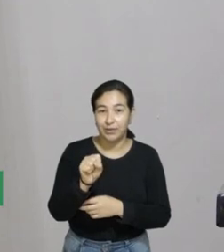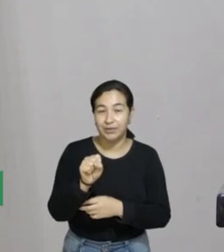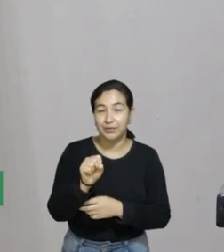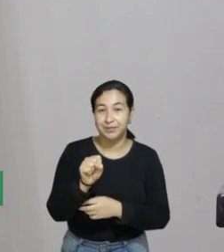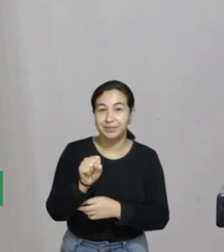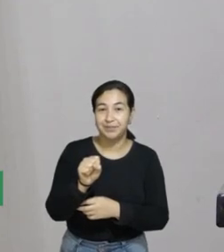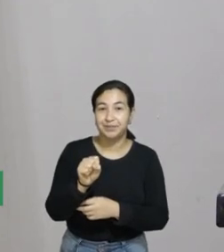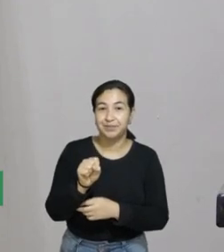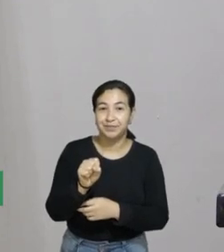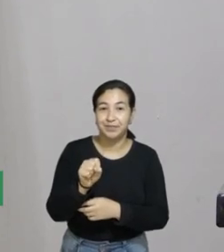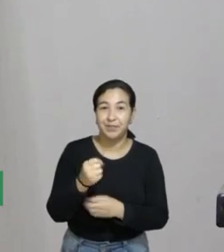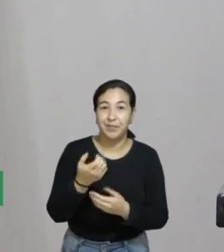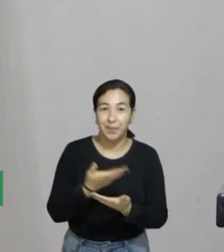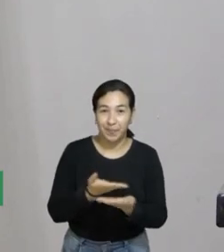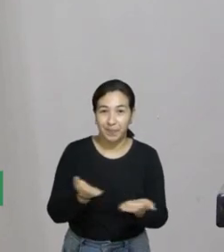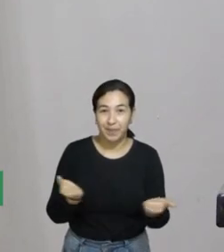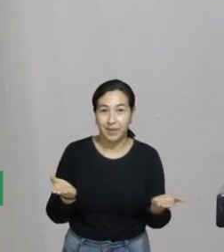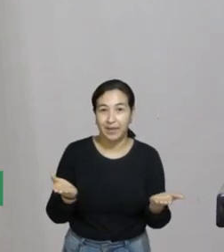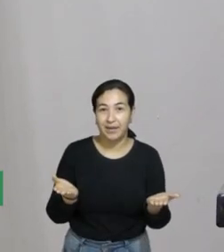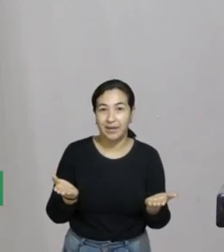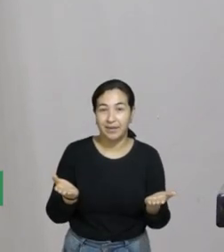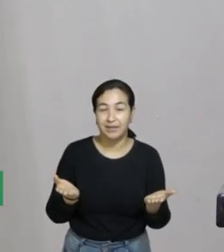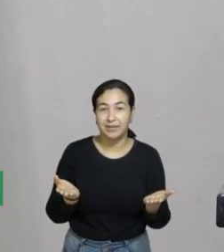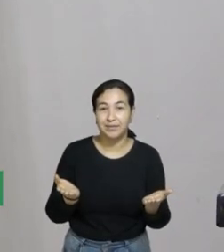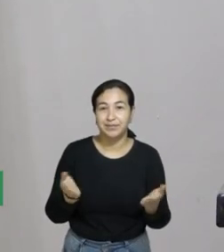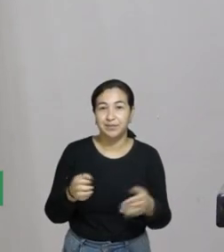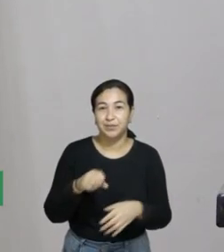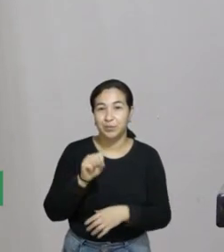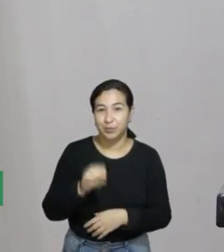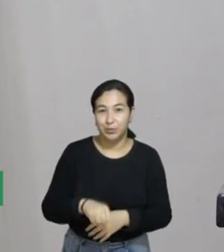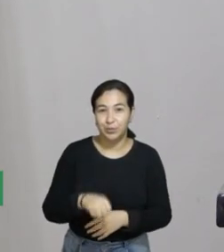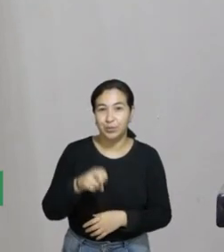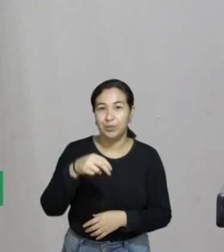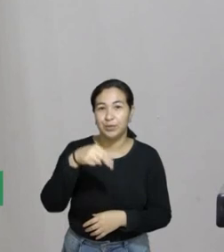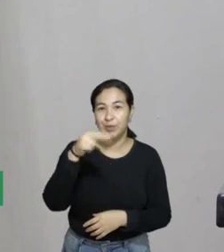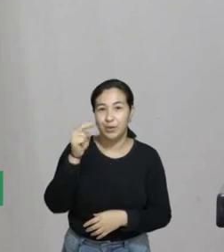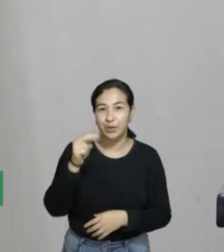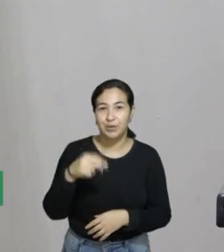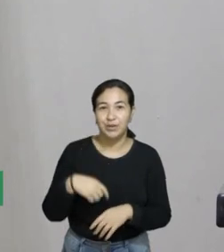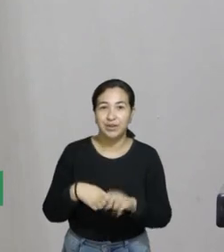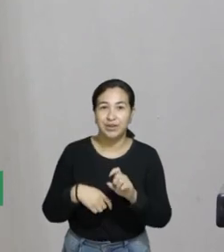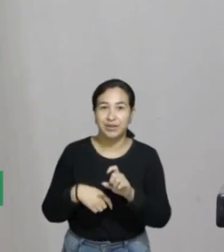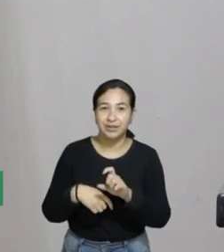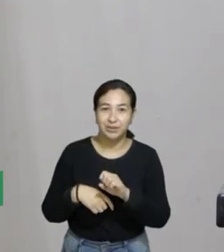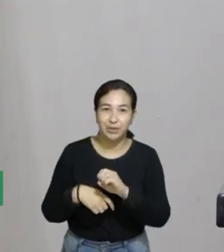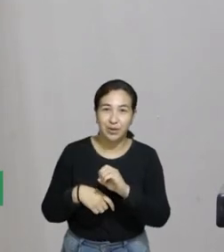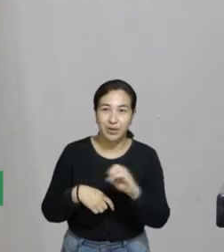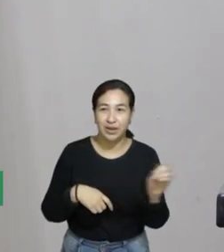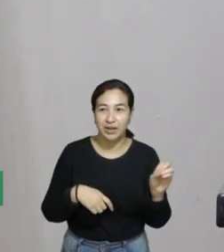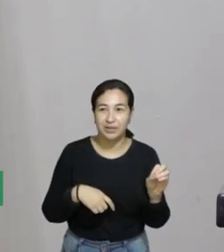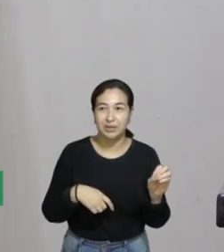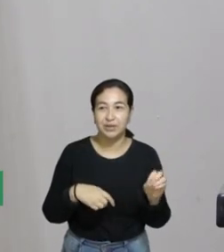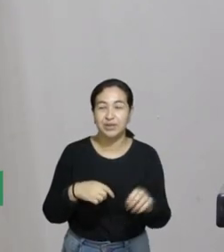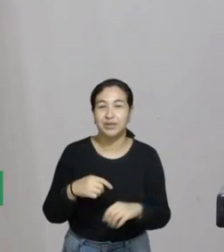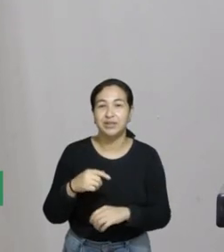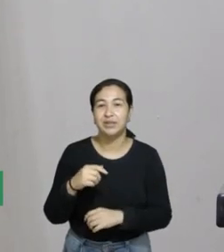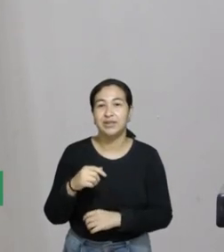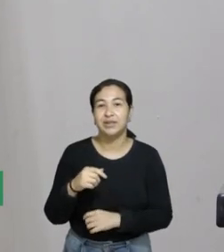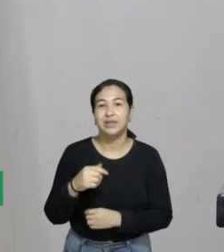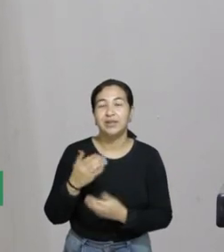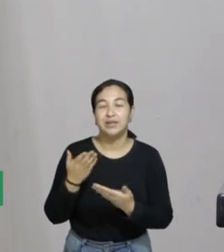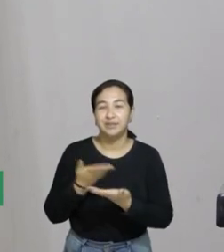Sul, Bom Jardim da Serra, São Joaquim, Palmeira, Laurentino, Rio do Oeste, Agronômica, Rio do